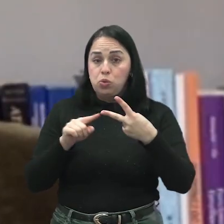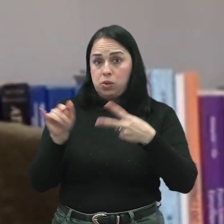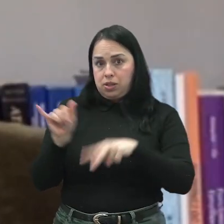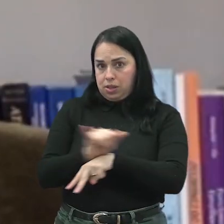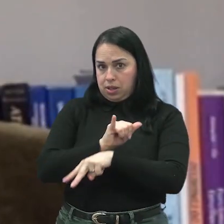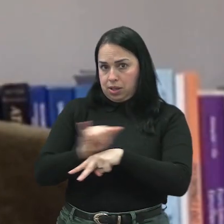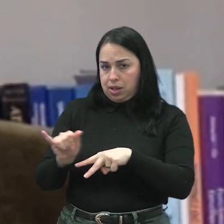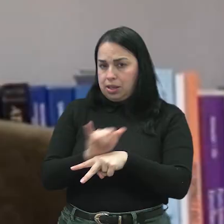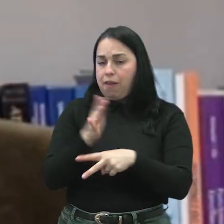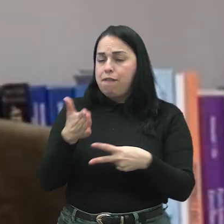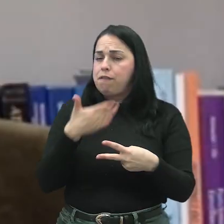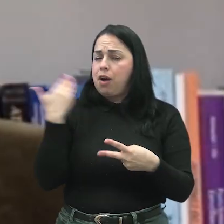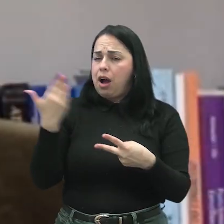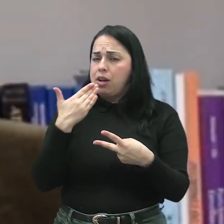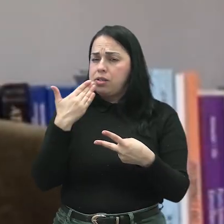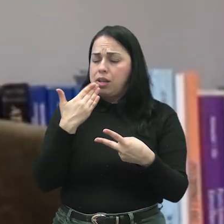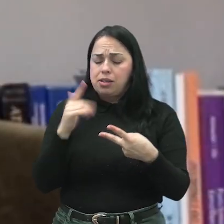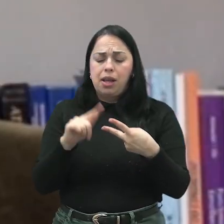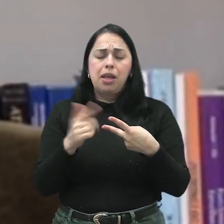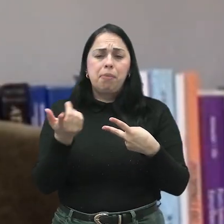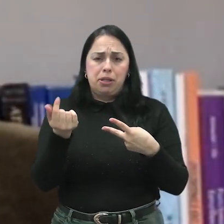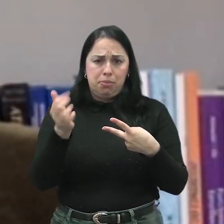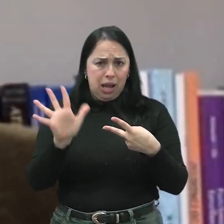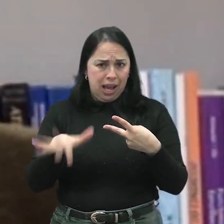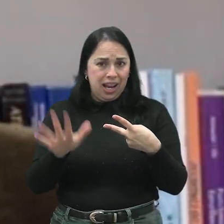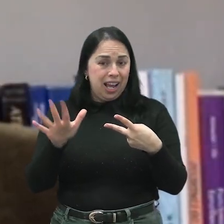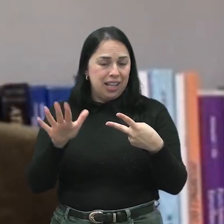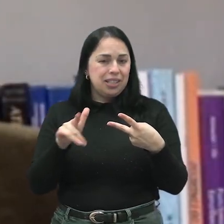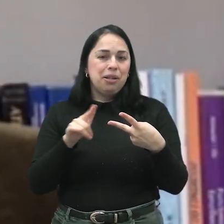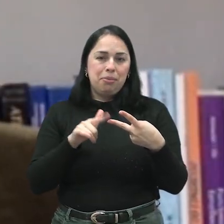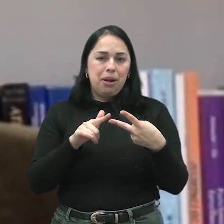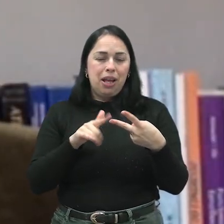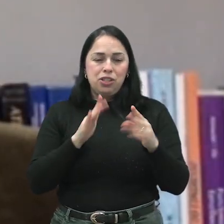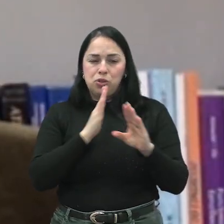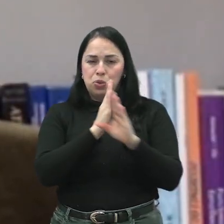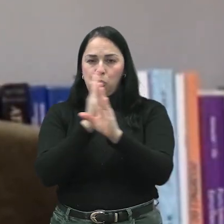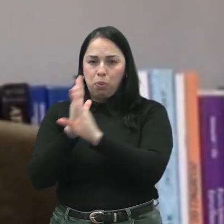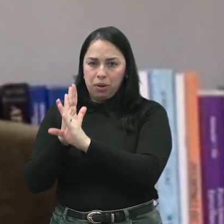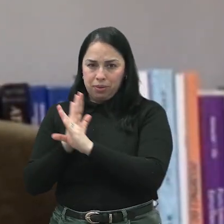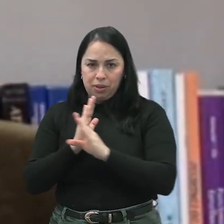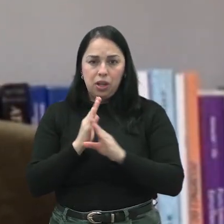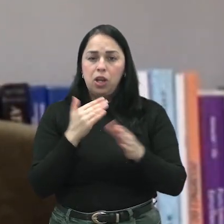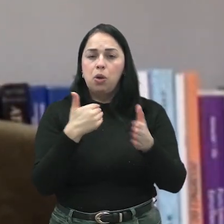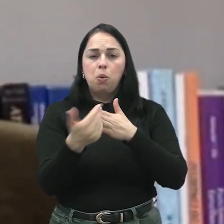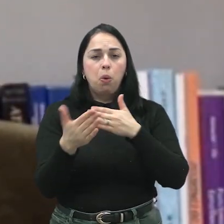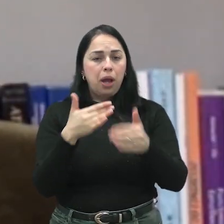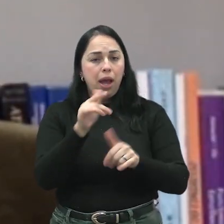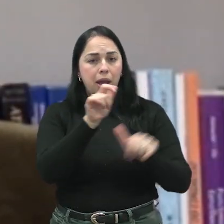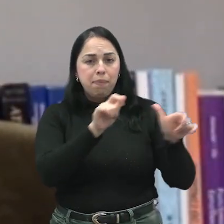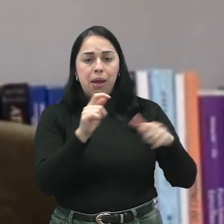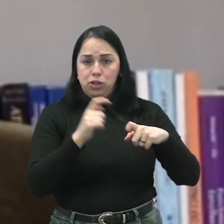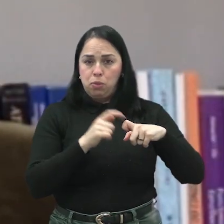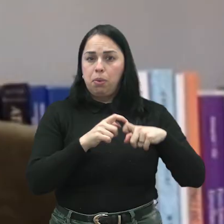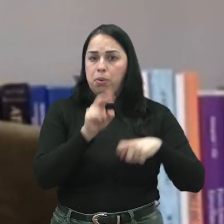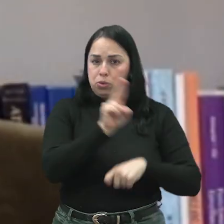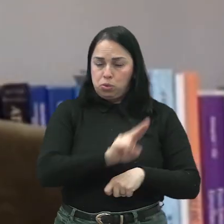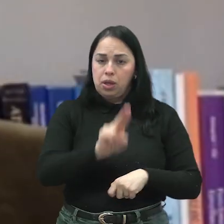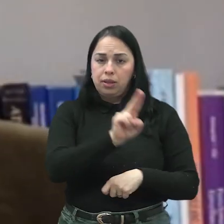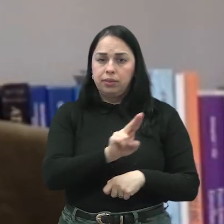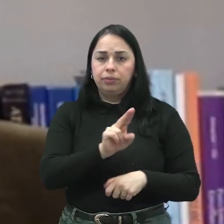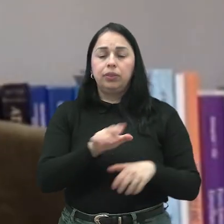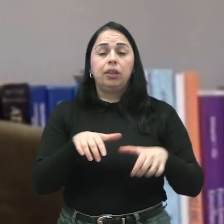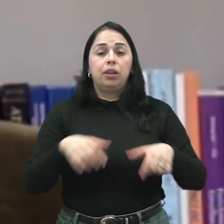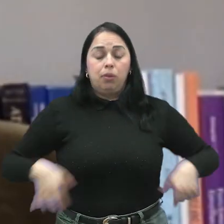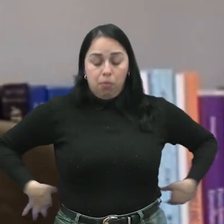duas medidas muito mais fáceis, baratas, práticas e rápidas, que podem ser usadas em qualquer consultório, que é